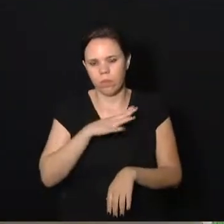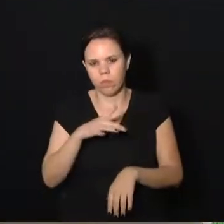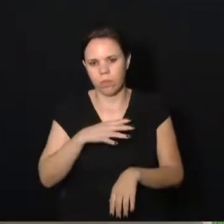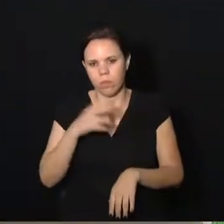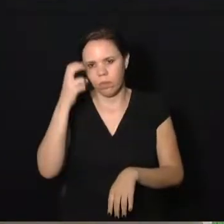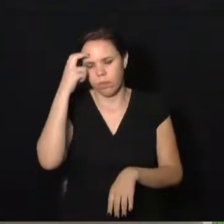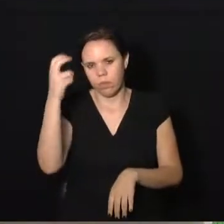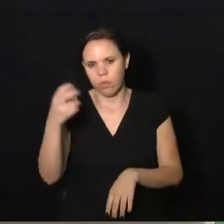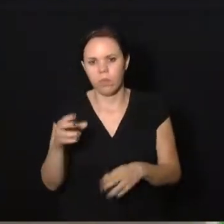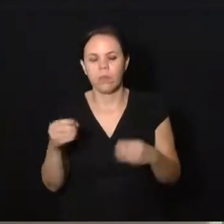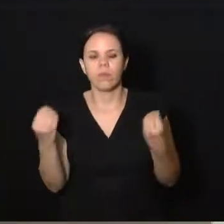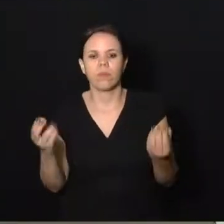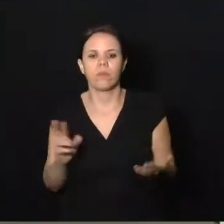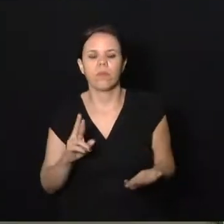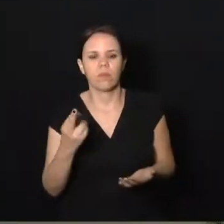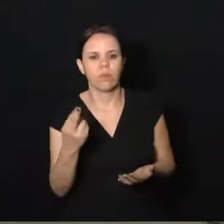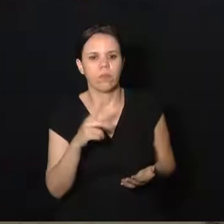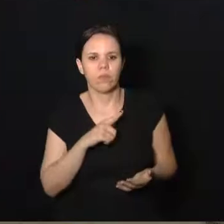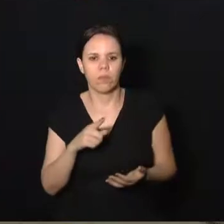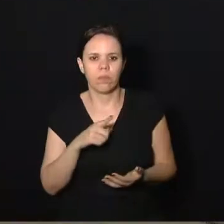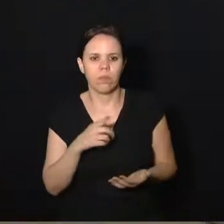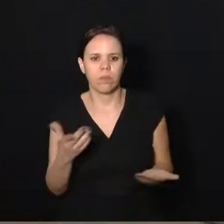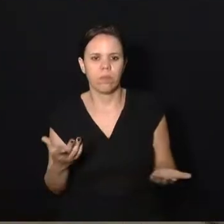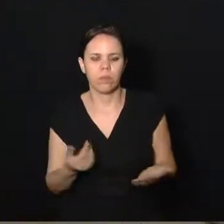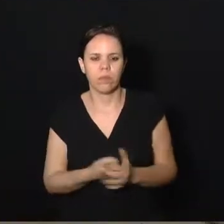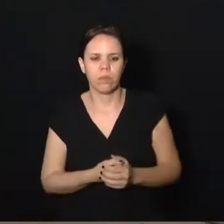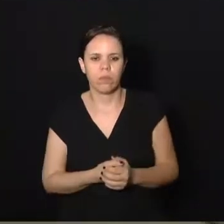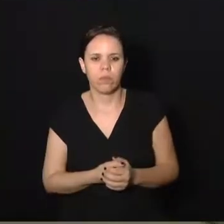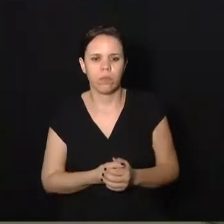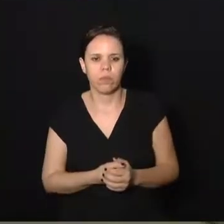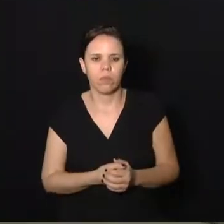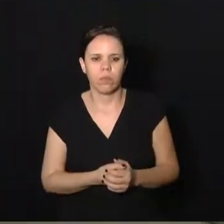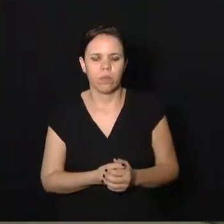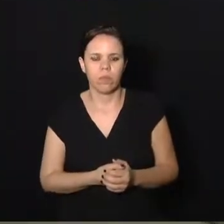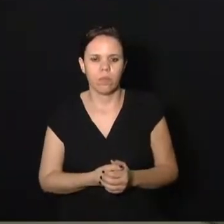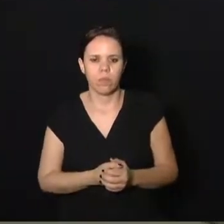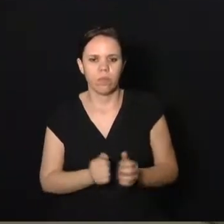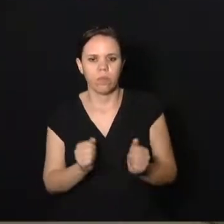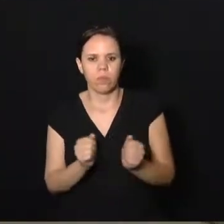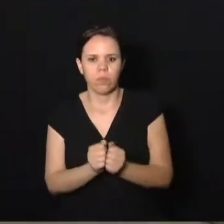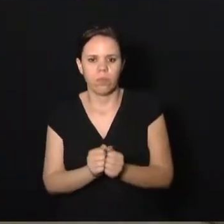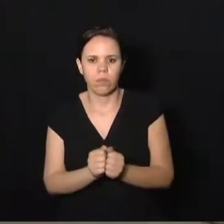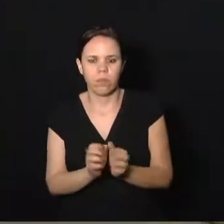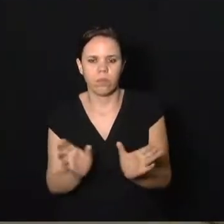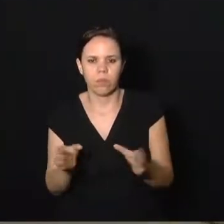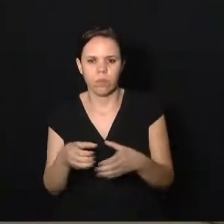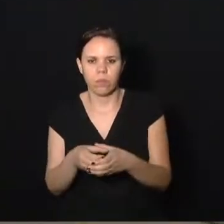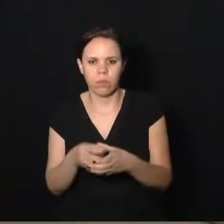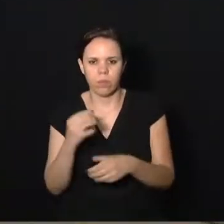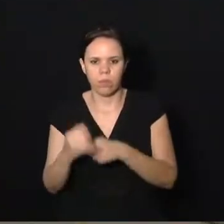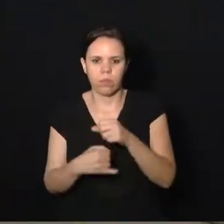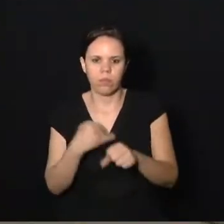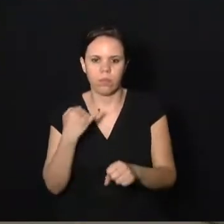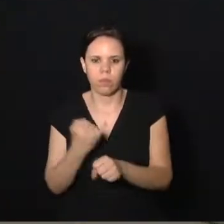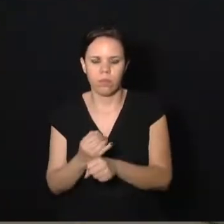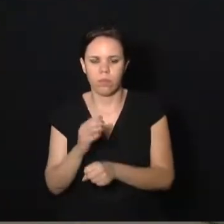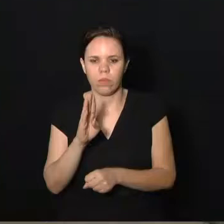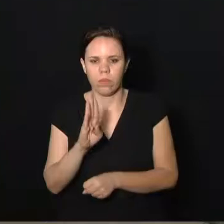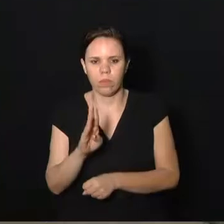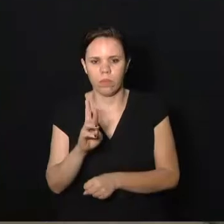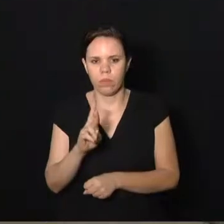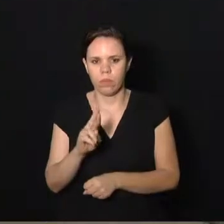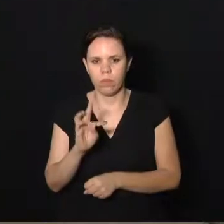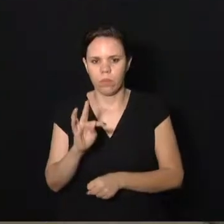quais soluções existem para as cidades, e venho aí junto com um time na plataforma Bright Cities.